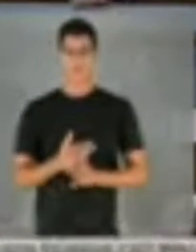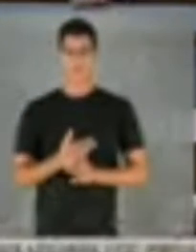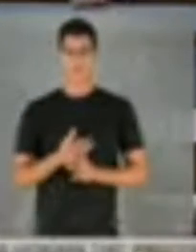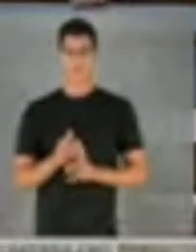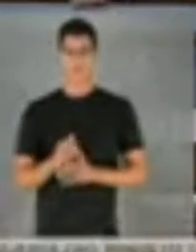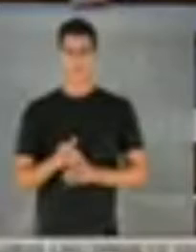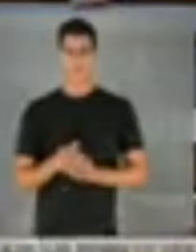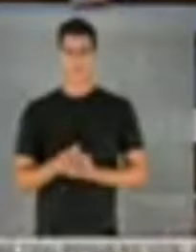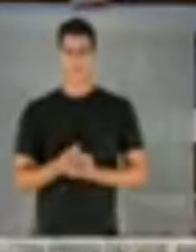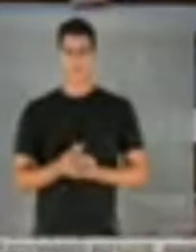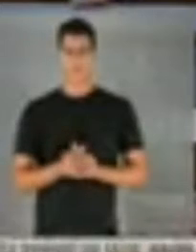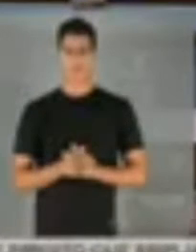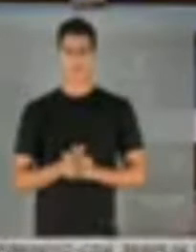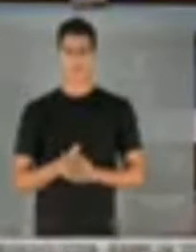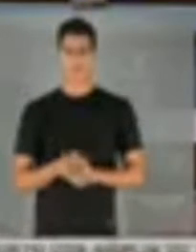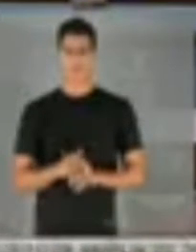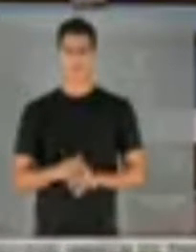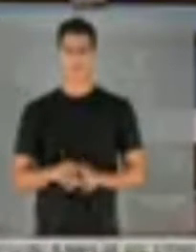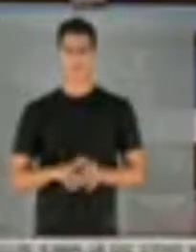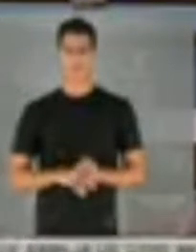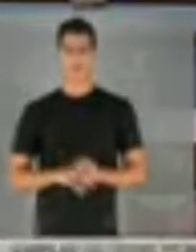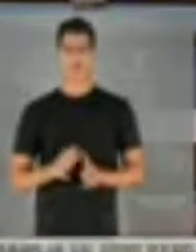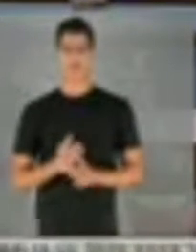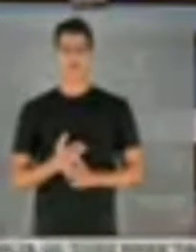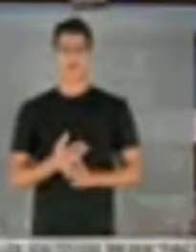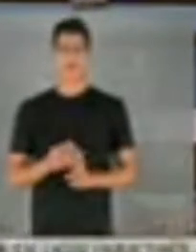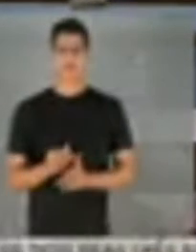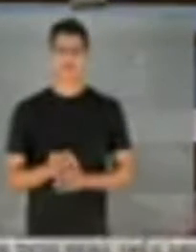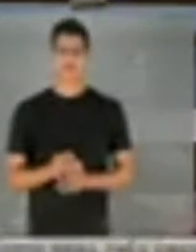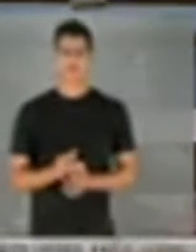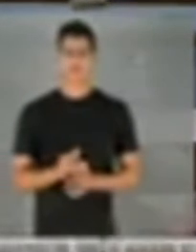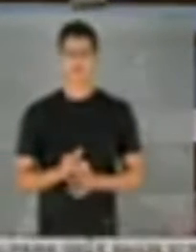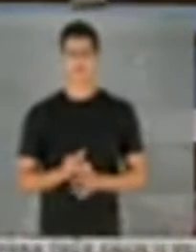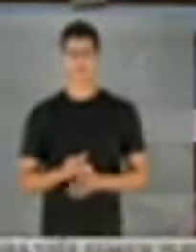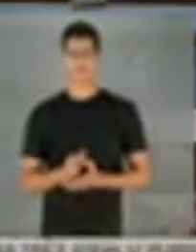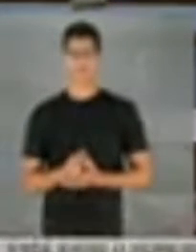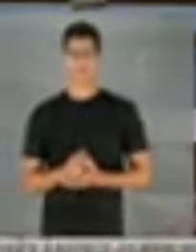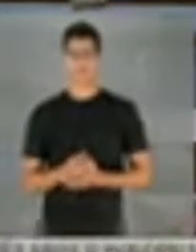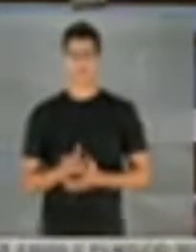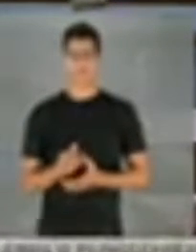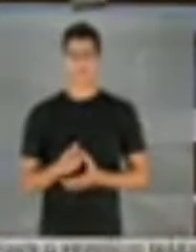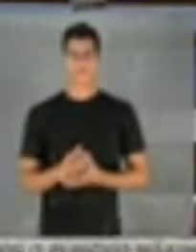Marcos Rogério. Esse daqui é o do White Martins, né? Que a gente...